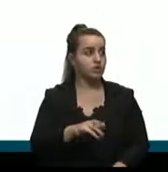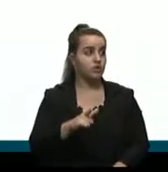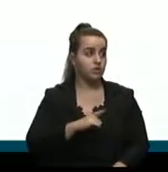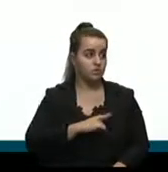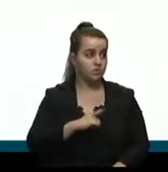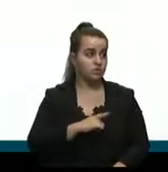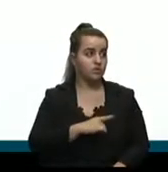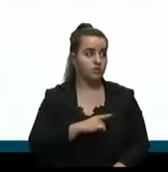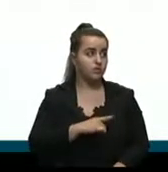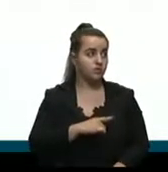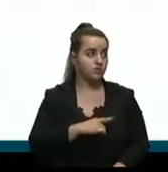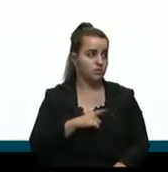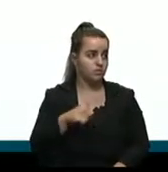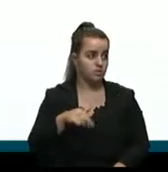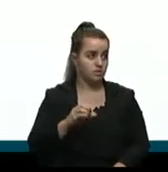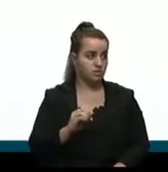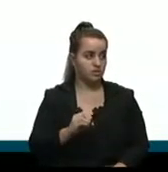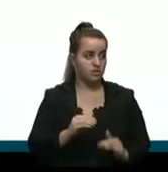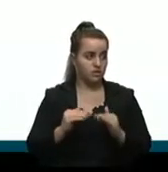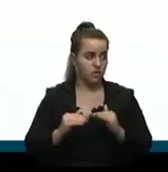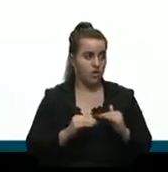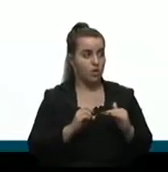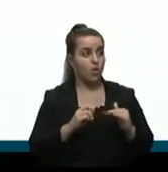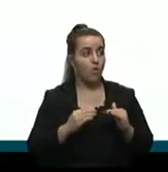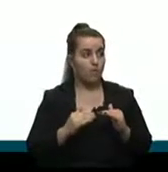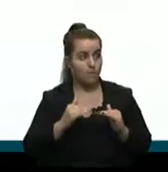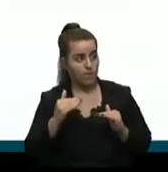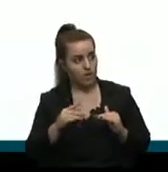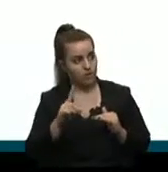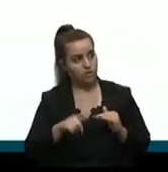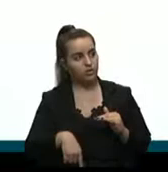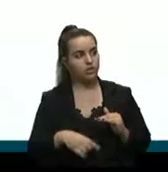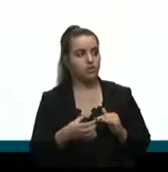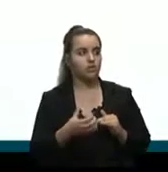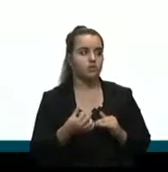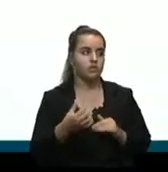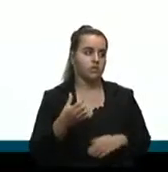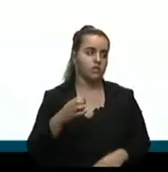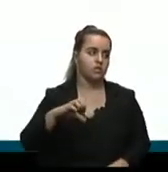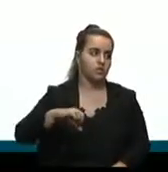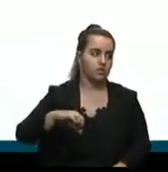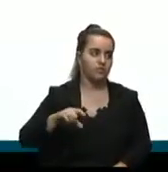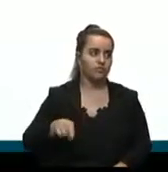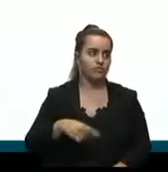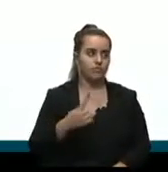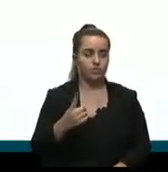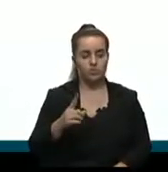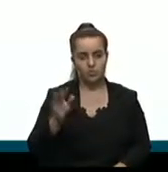55%, e a de ele ter 70 quilos ou mais é de